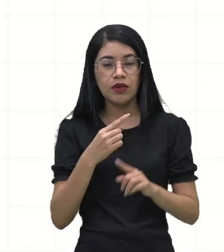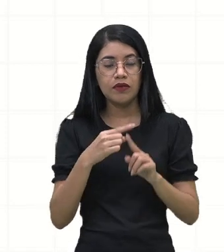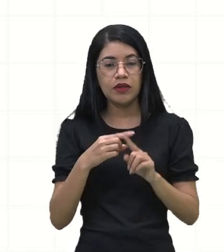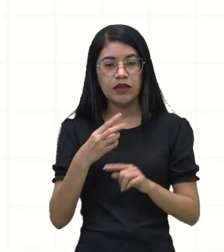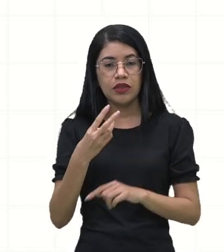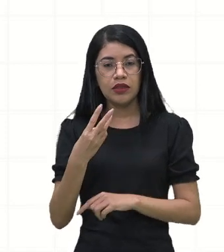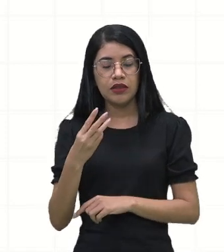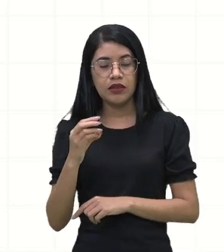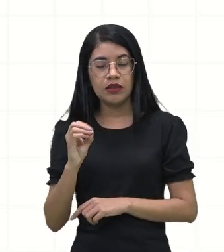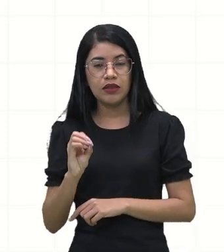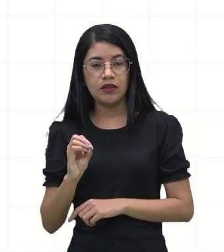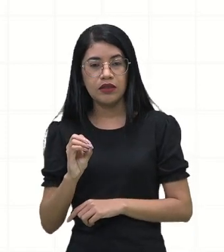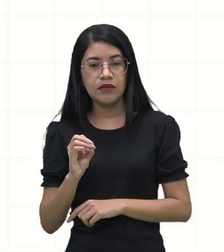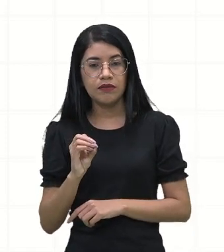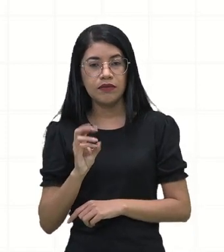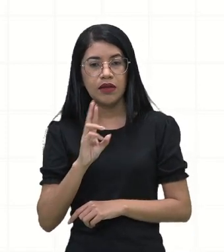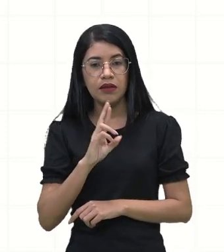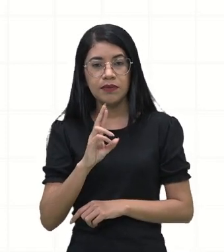60π.